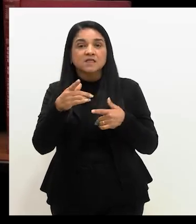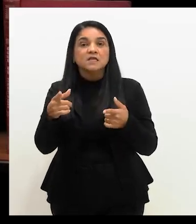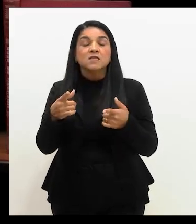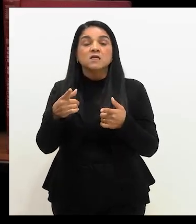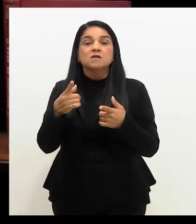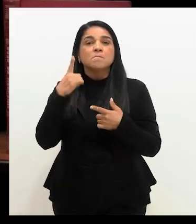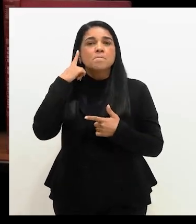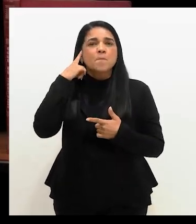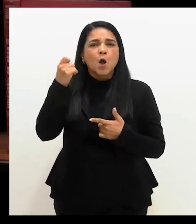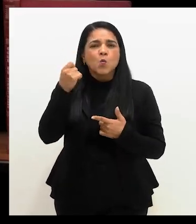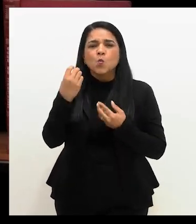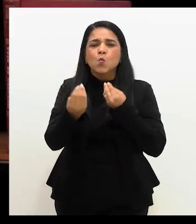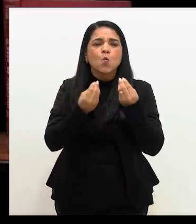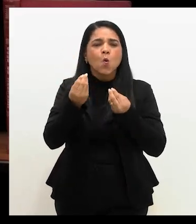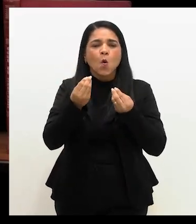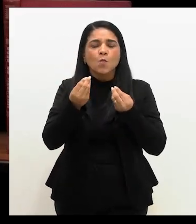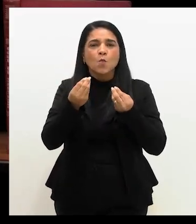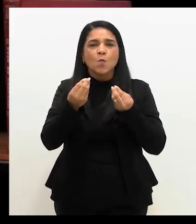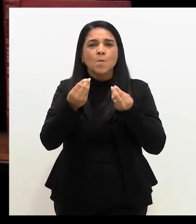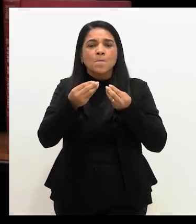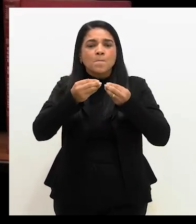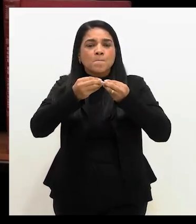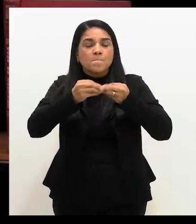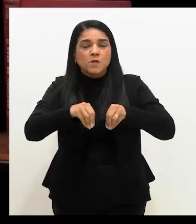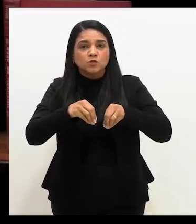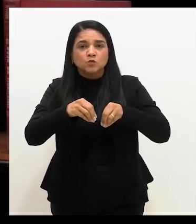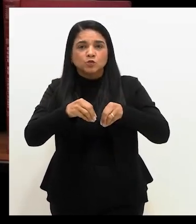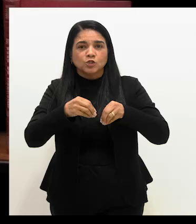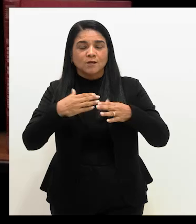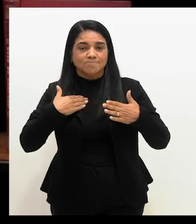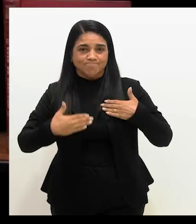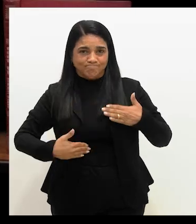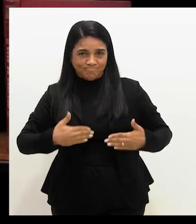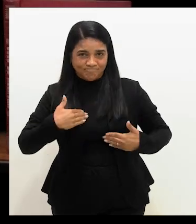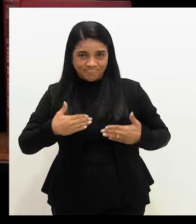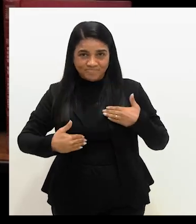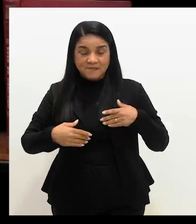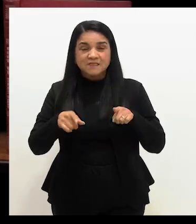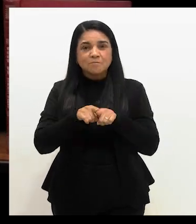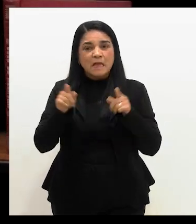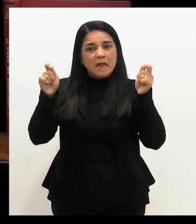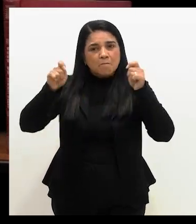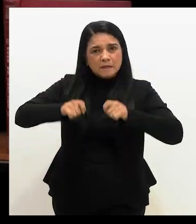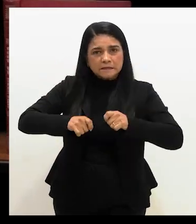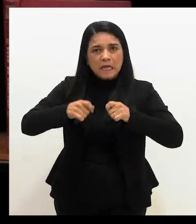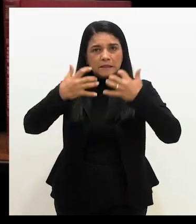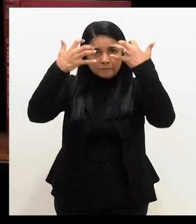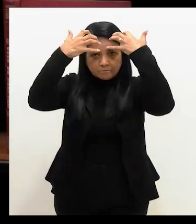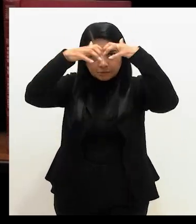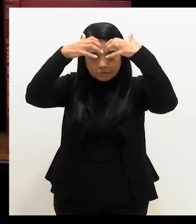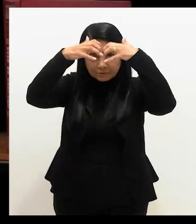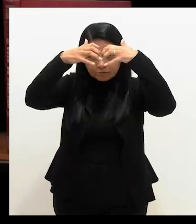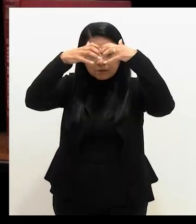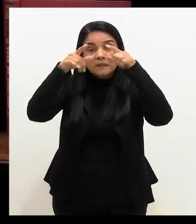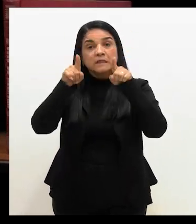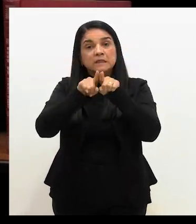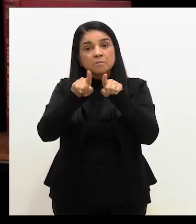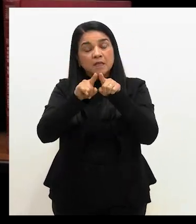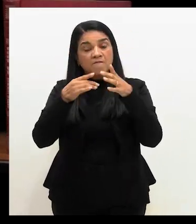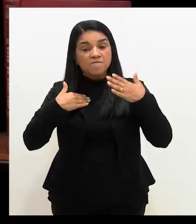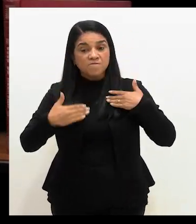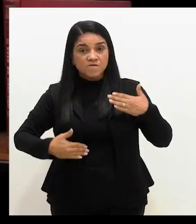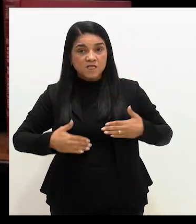poluição sonora, né? Como isso interfere no nosso silêncio, na nossa capacidade de tanto a parte mental quanto a parte